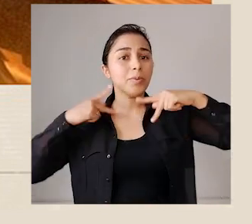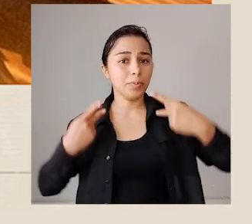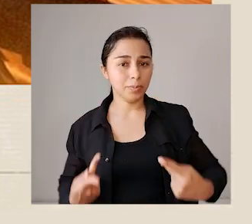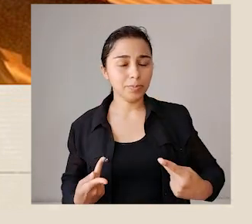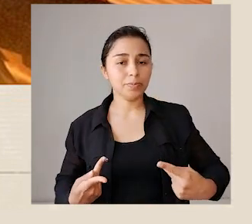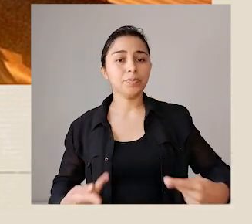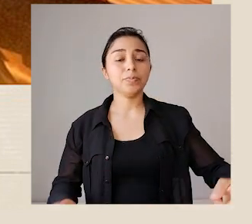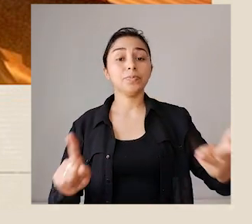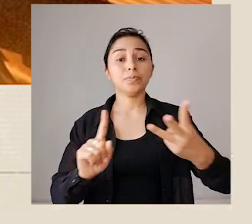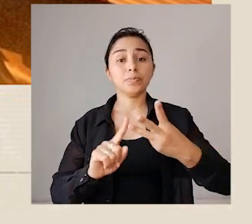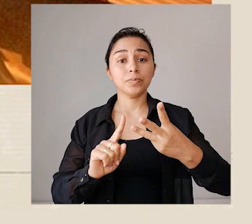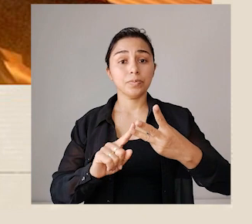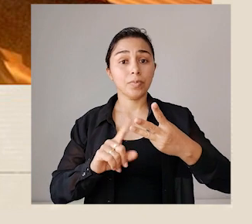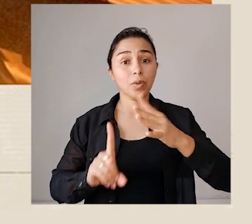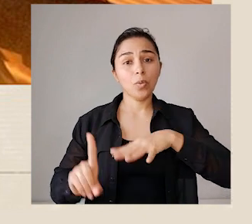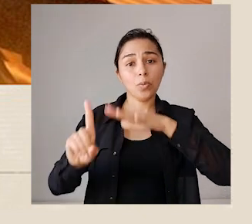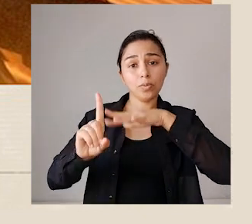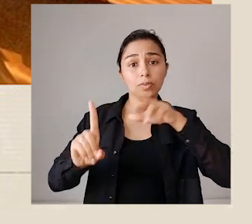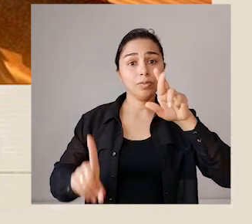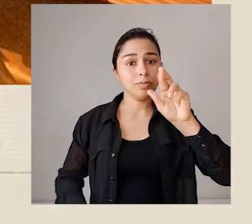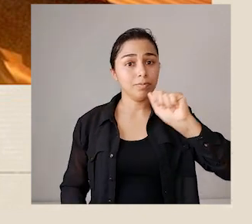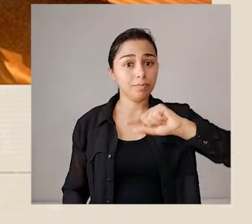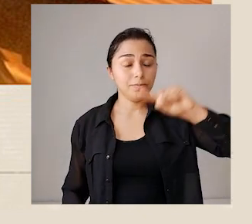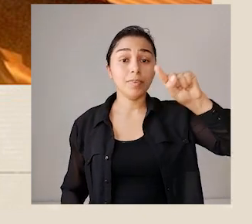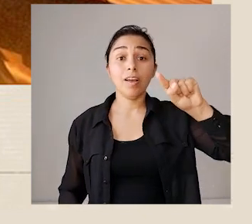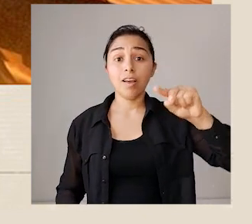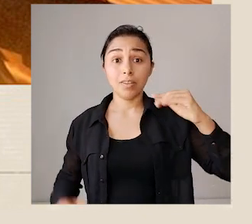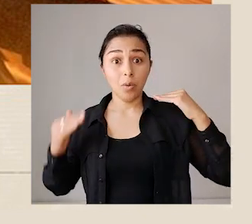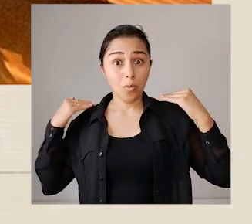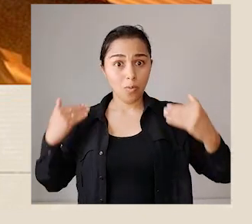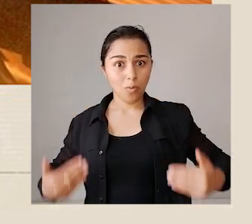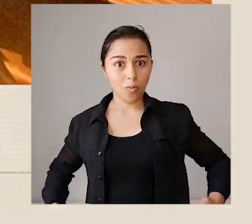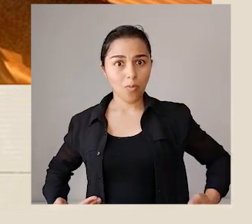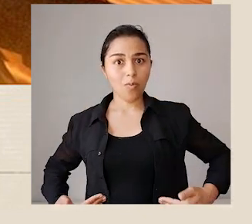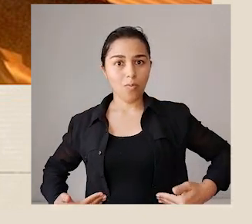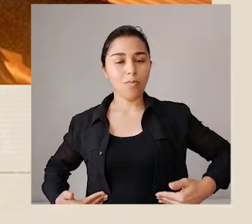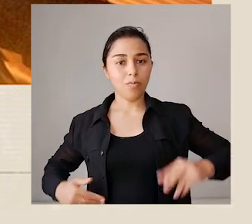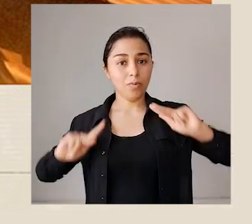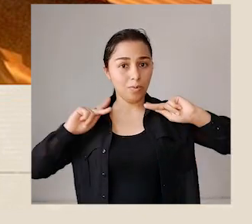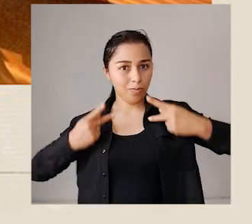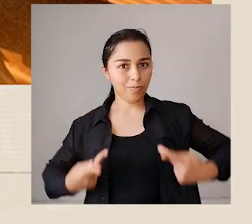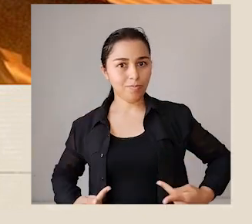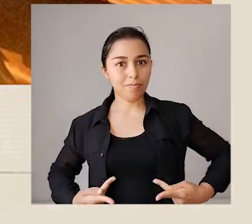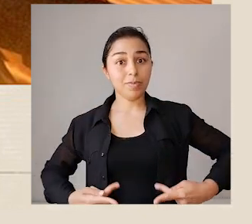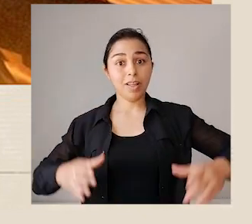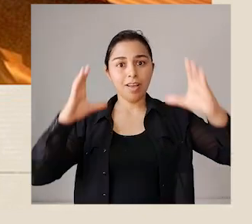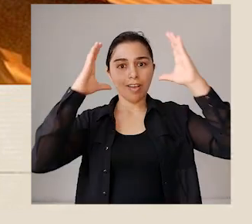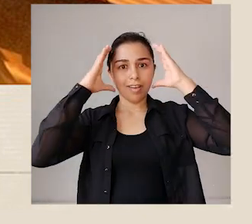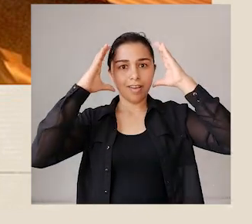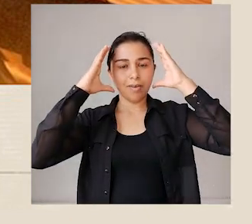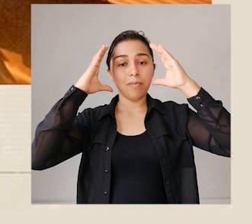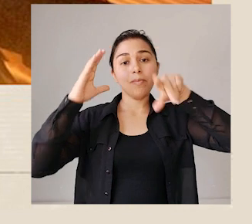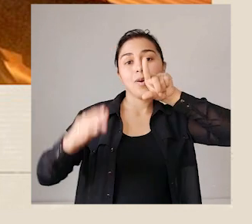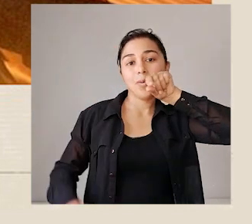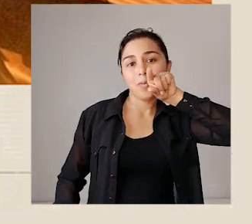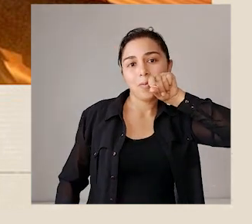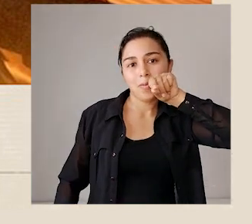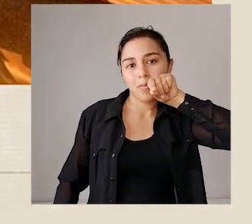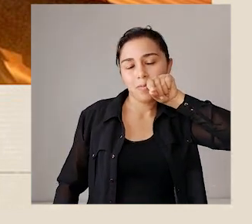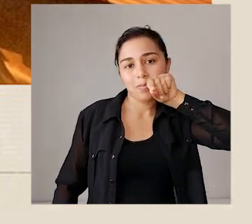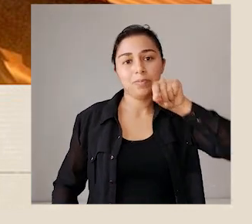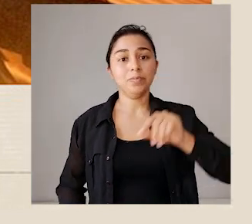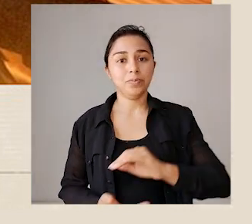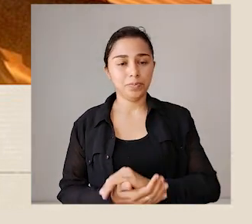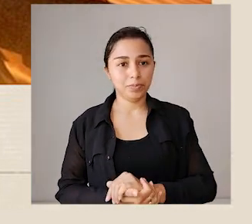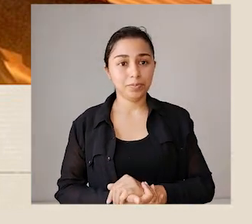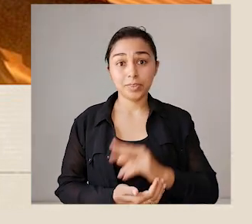o deus Ra, ele era representado na forma animal e humana. Ele tinha corpo humano e cabeça de